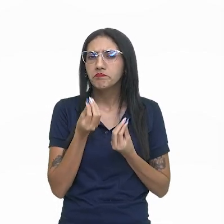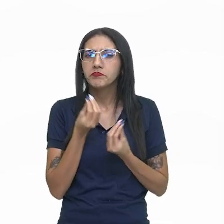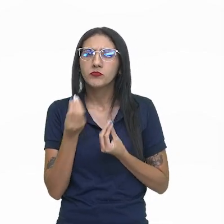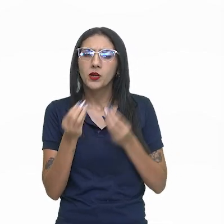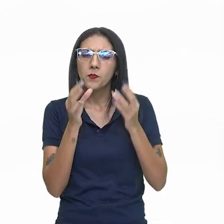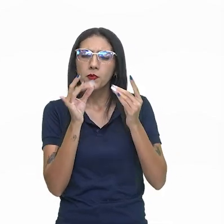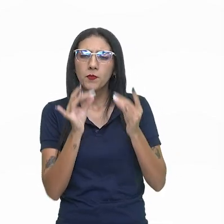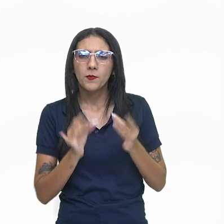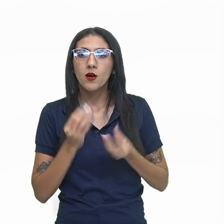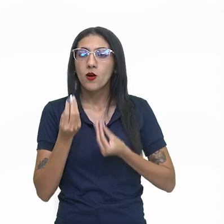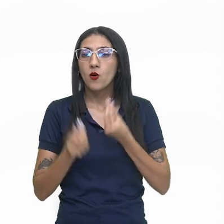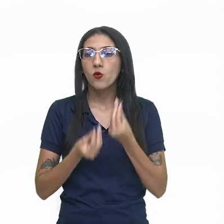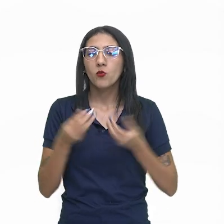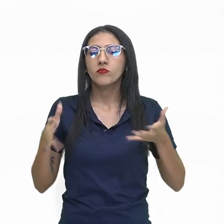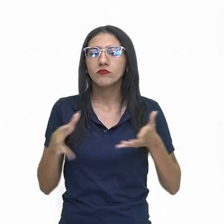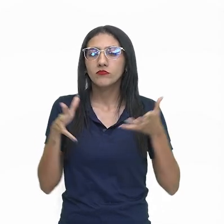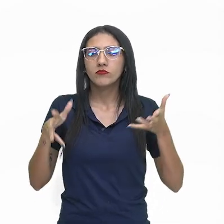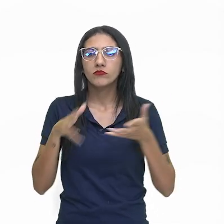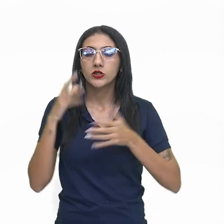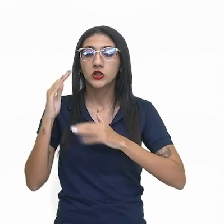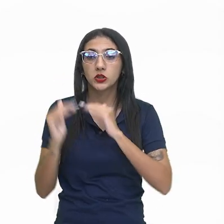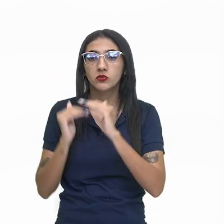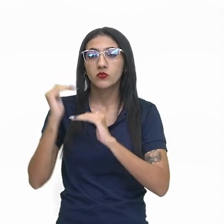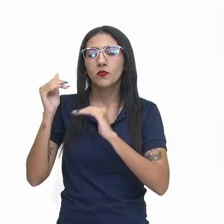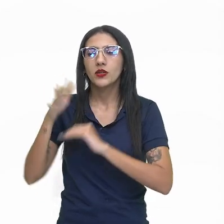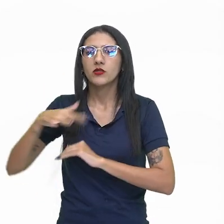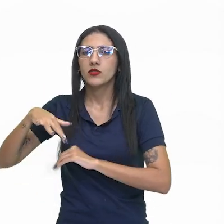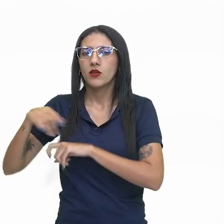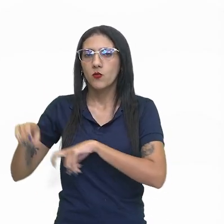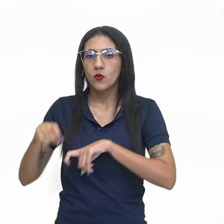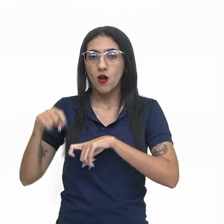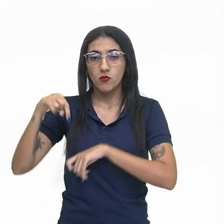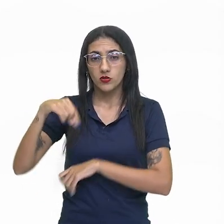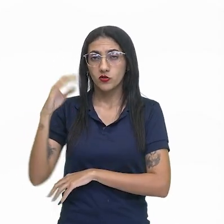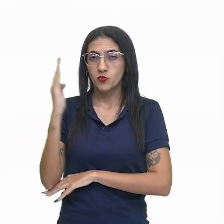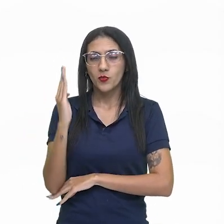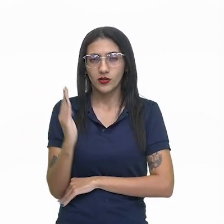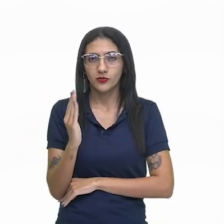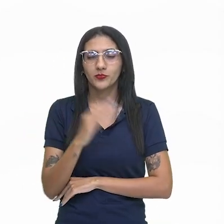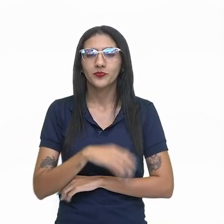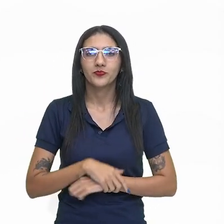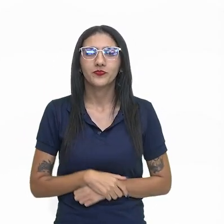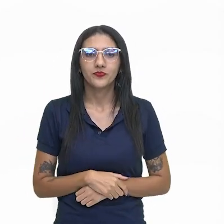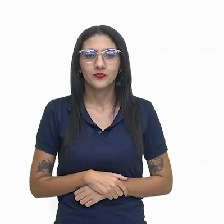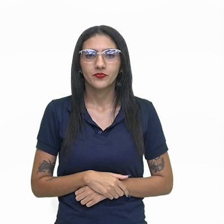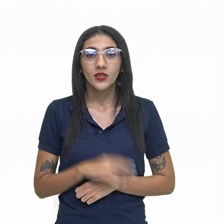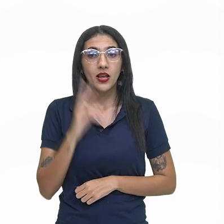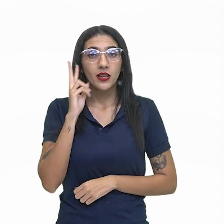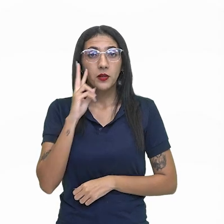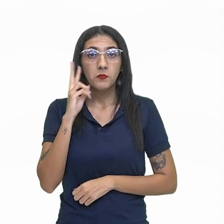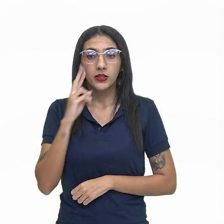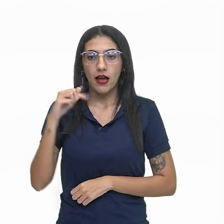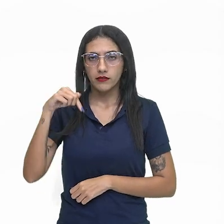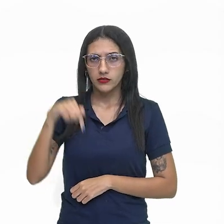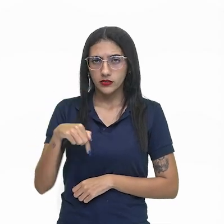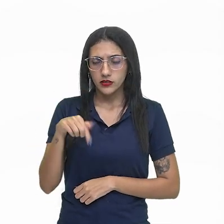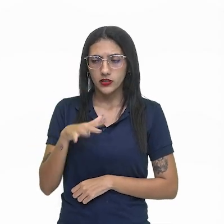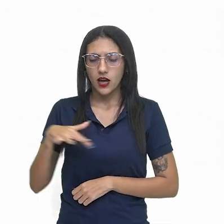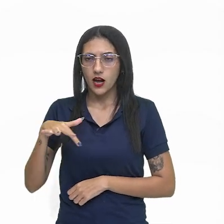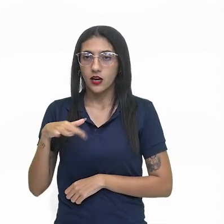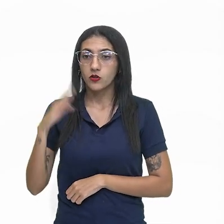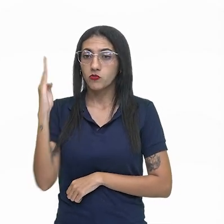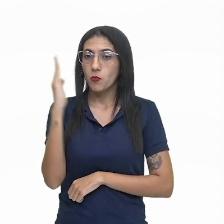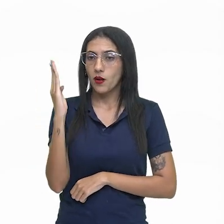que contribuíram para o desenvolvimento do meio rural no Brasil. Lembrando, o meio rural aqui no território brasileiro, ele